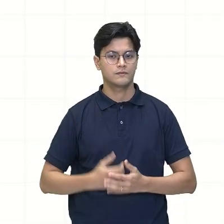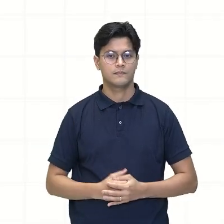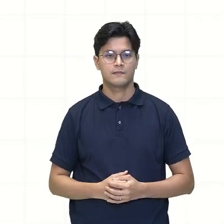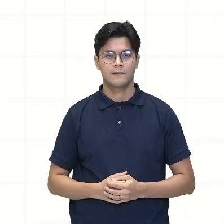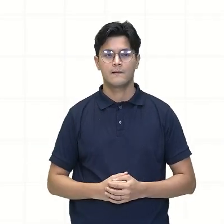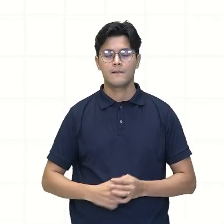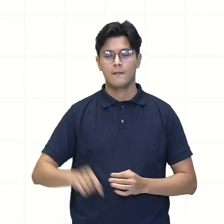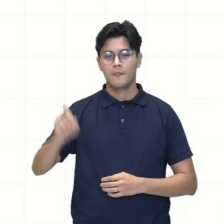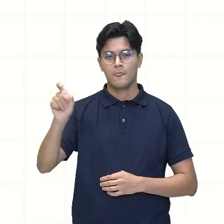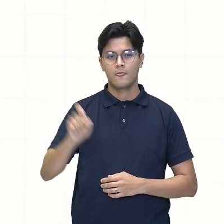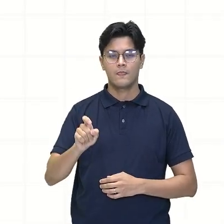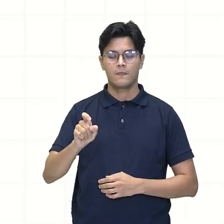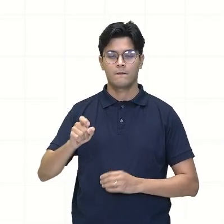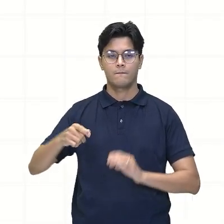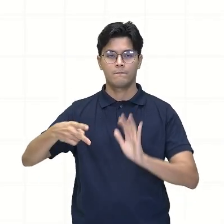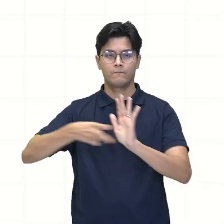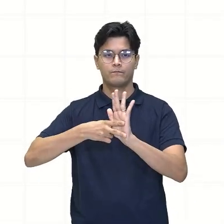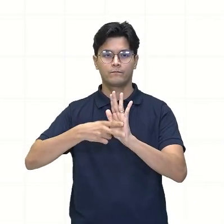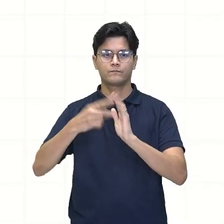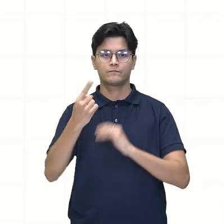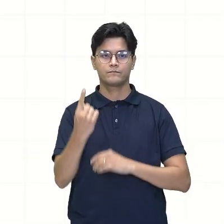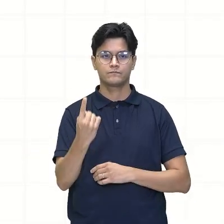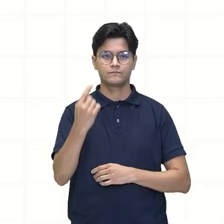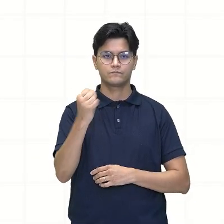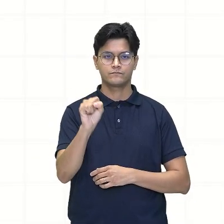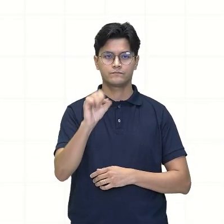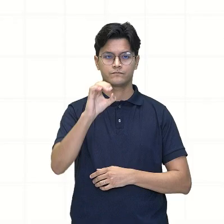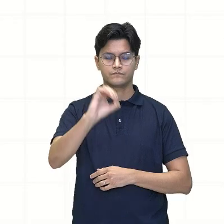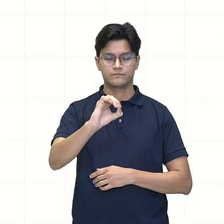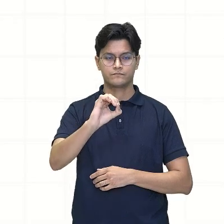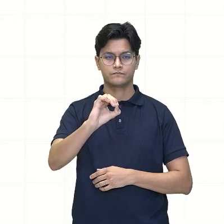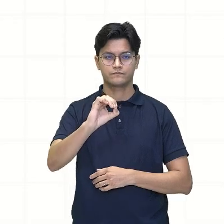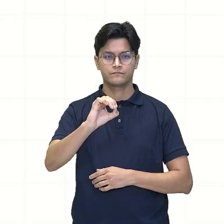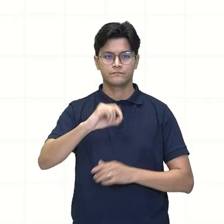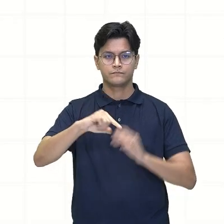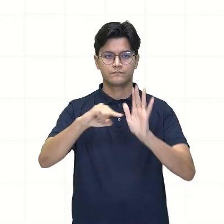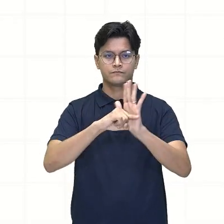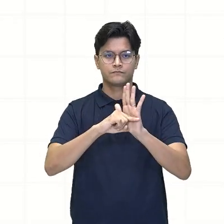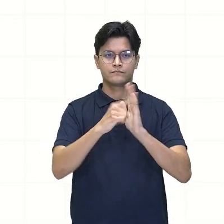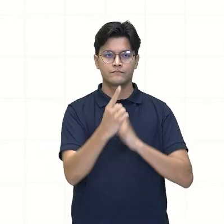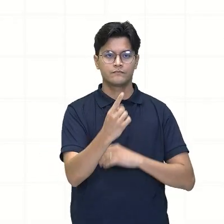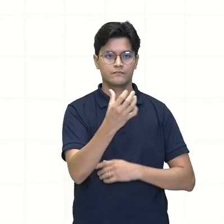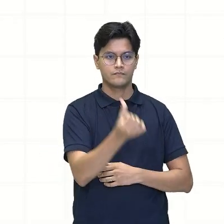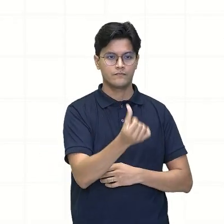O x vai ser igual a 180 menos